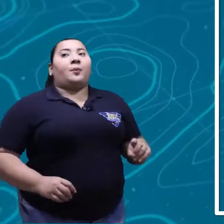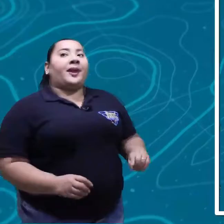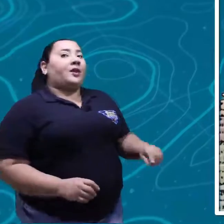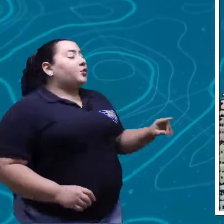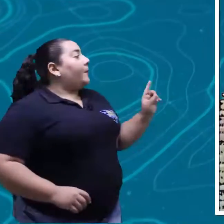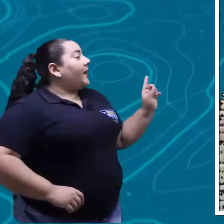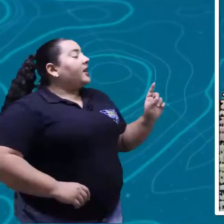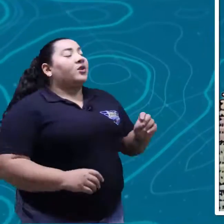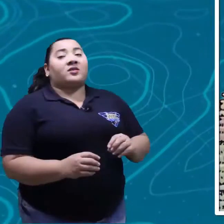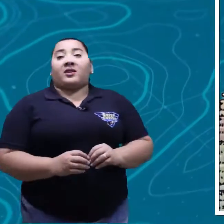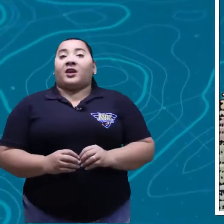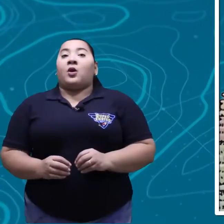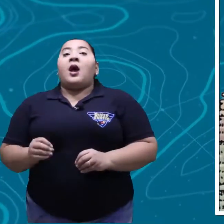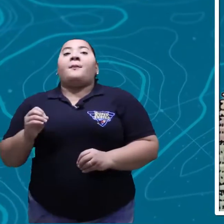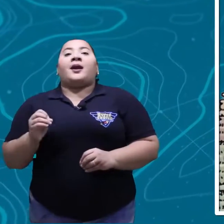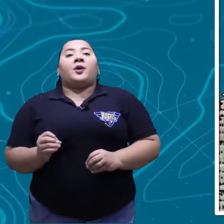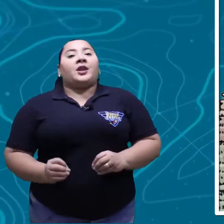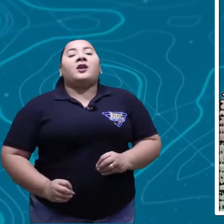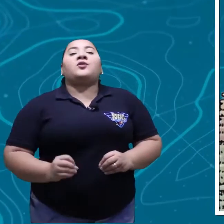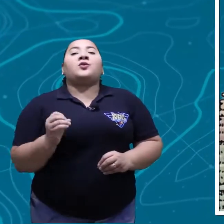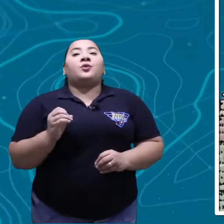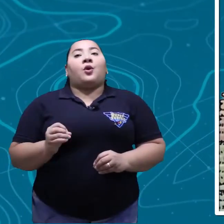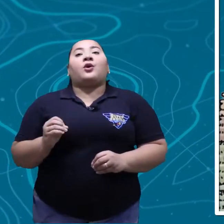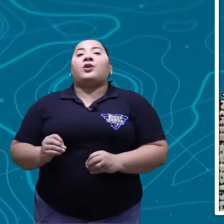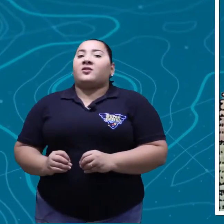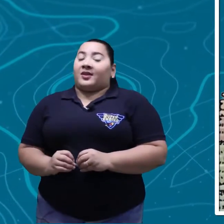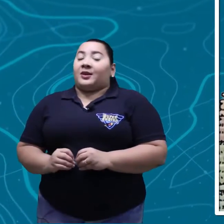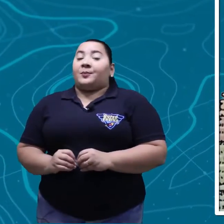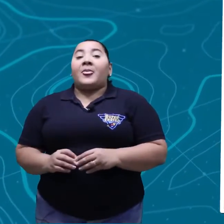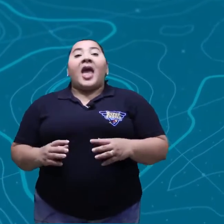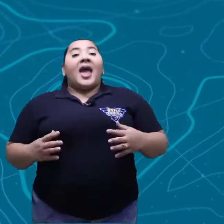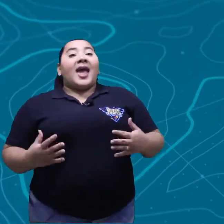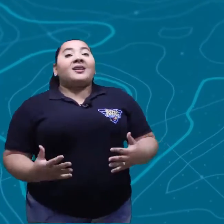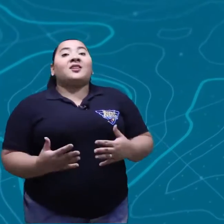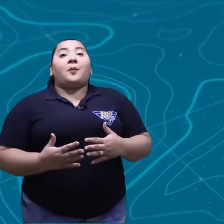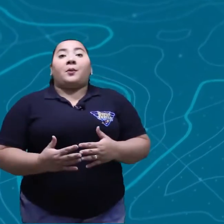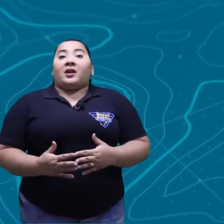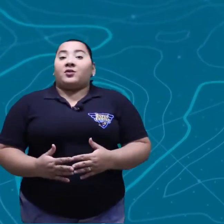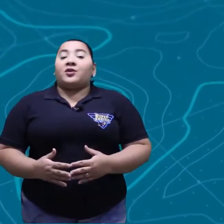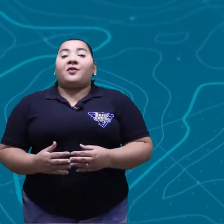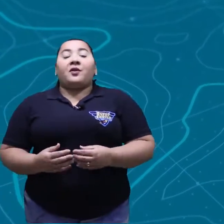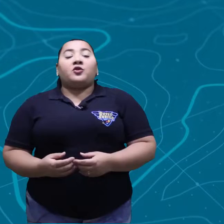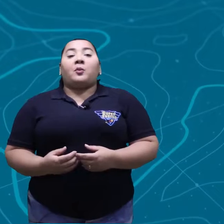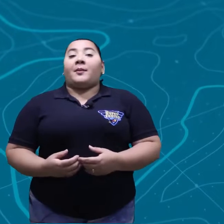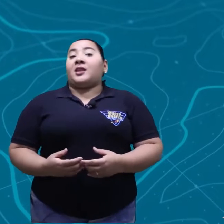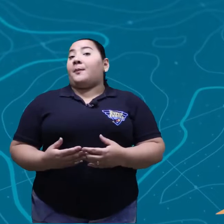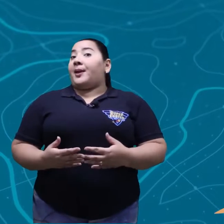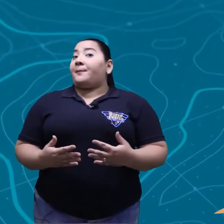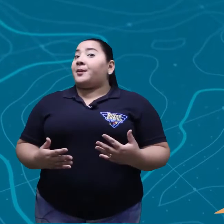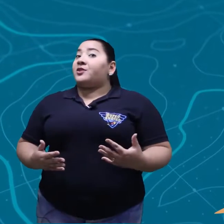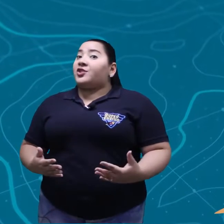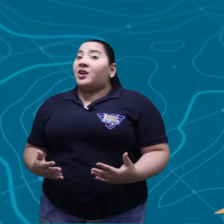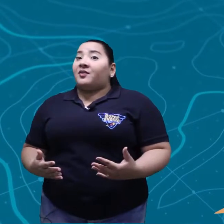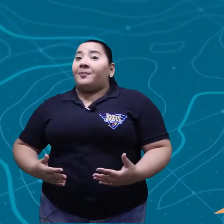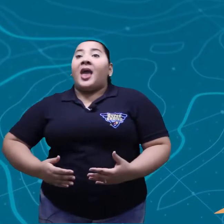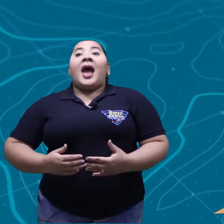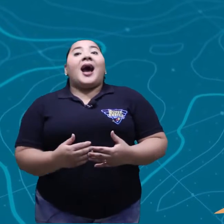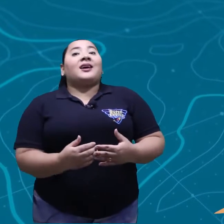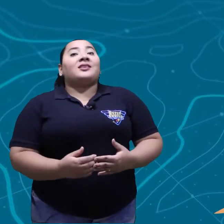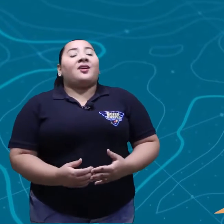final do período pleitos para o início do holoceno essas populações viviam de uma maneira bem